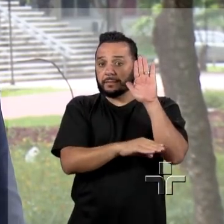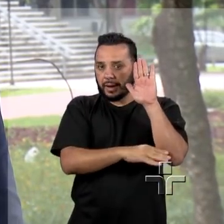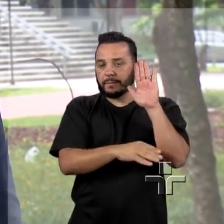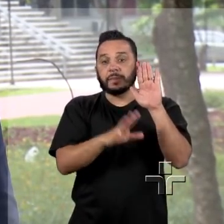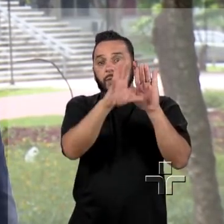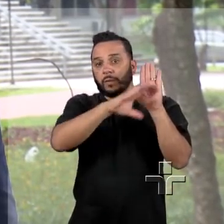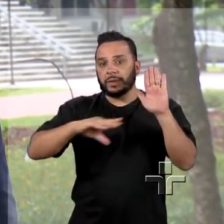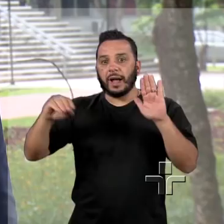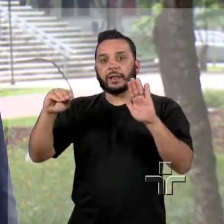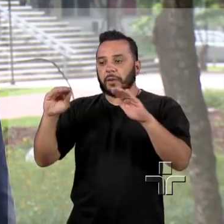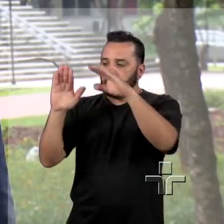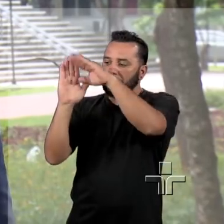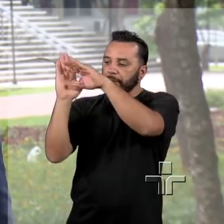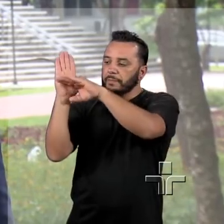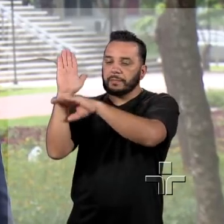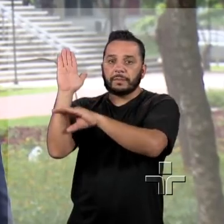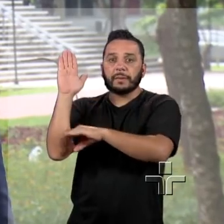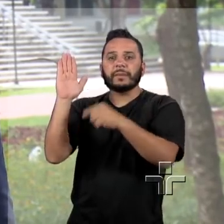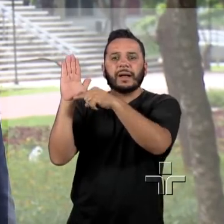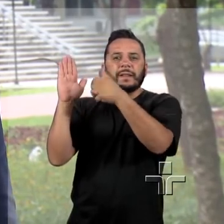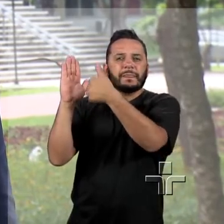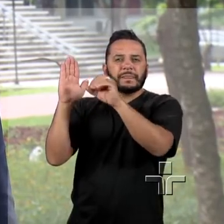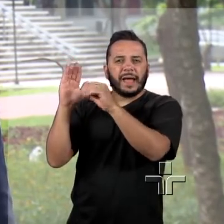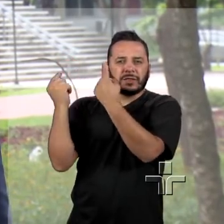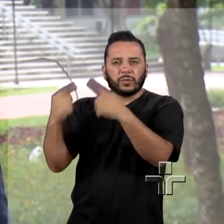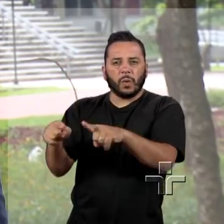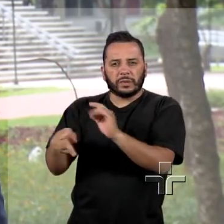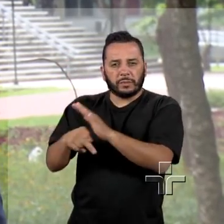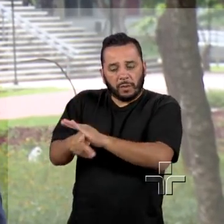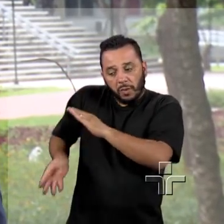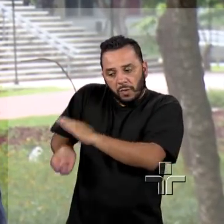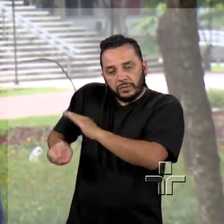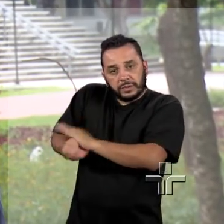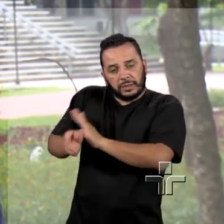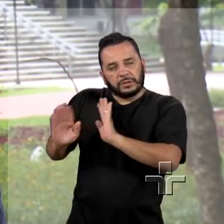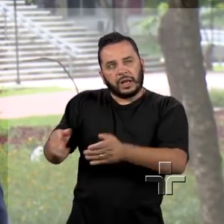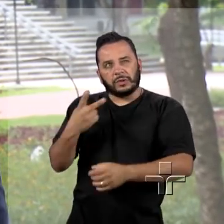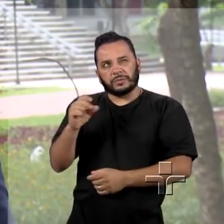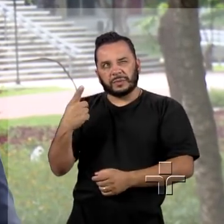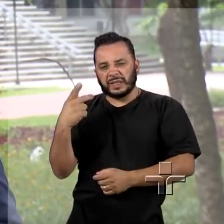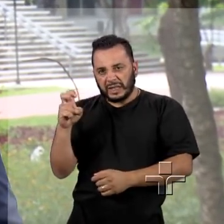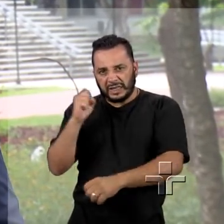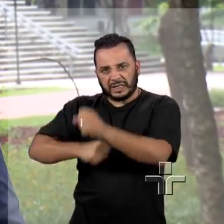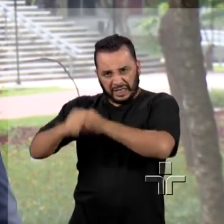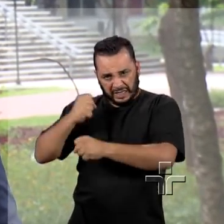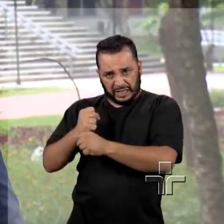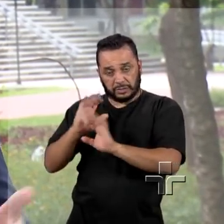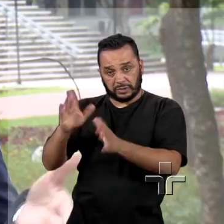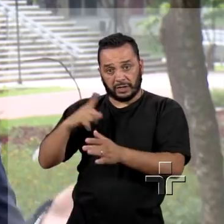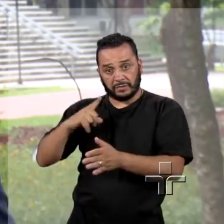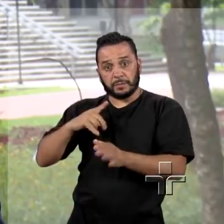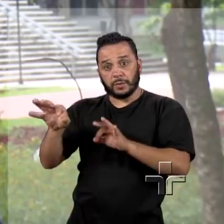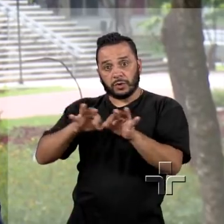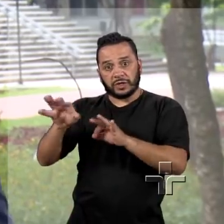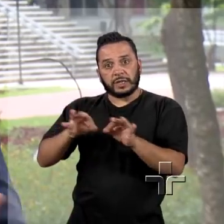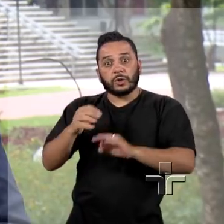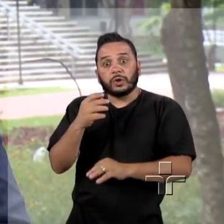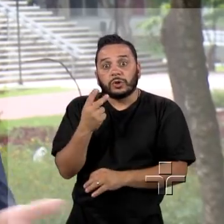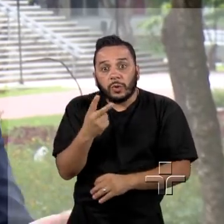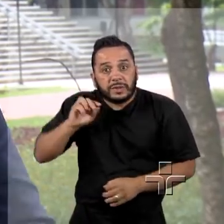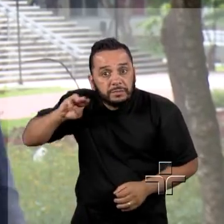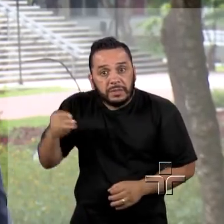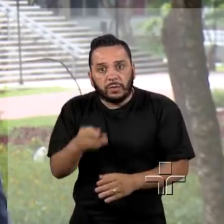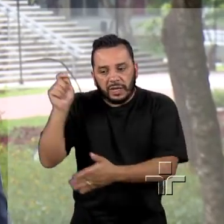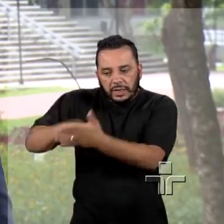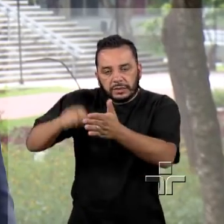à corrupção. Elaborado em 2015 pelo Ministério Público Federal, o projeto recebeu mais de 2 milhões de assinaturas, mas